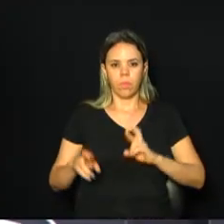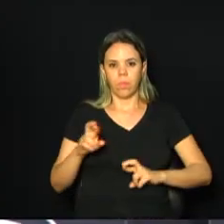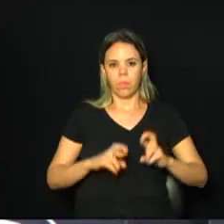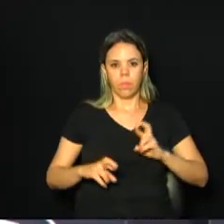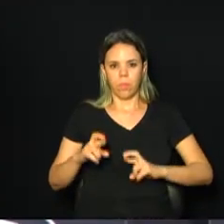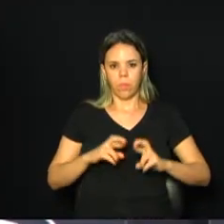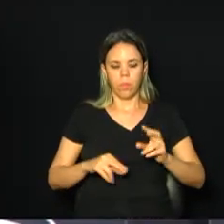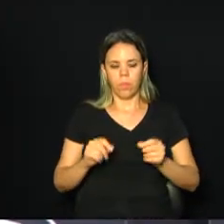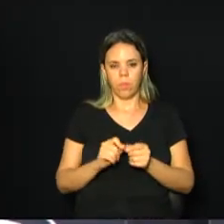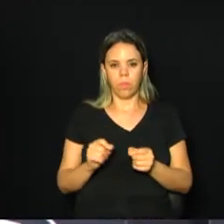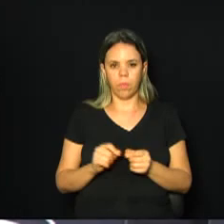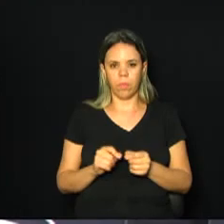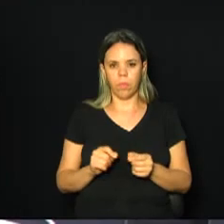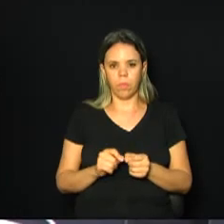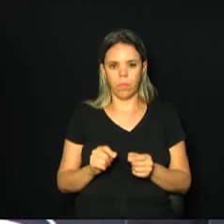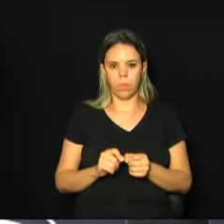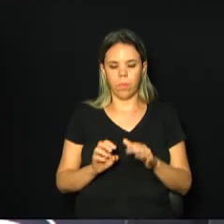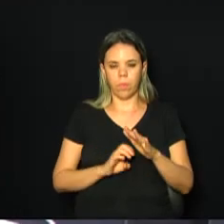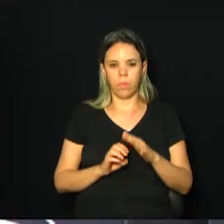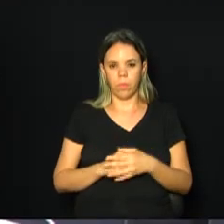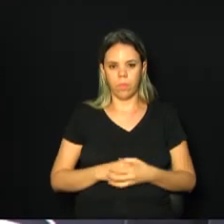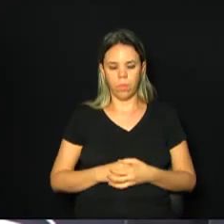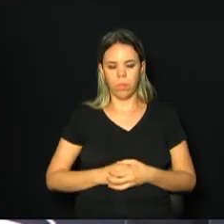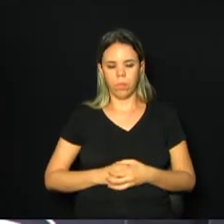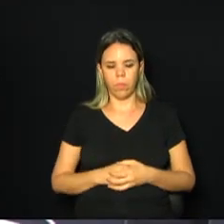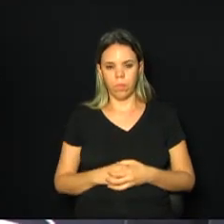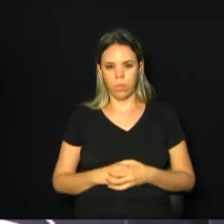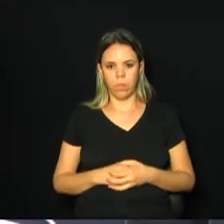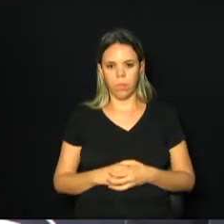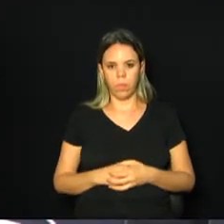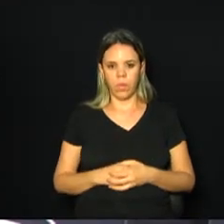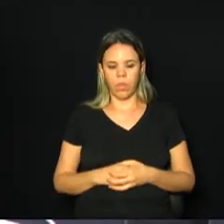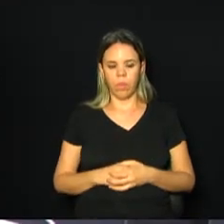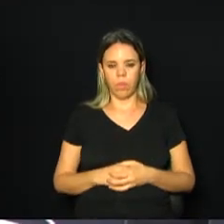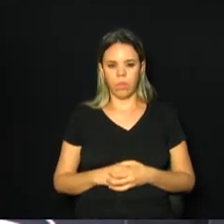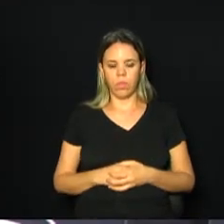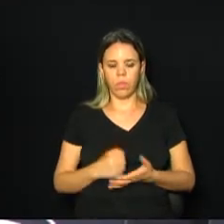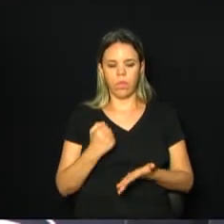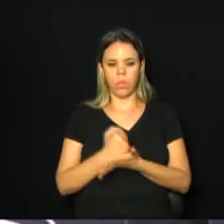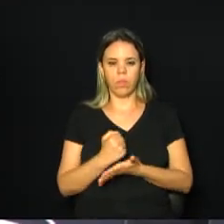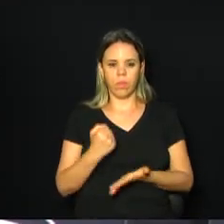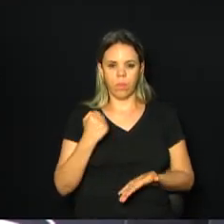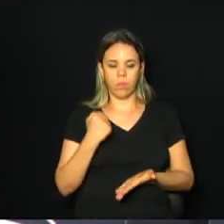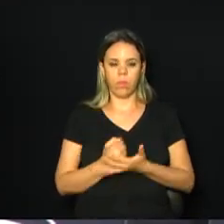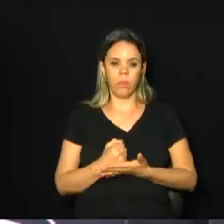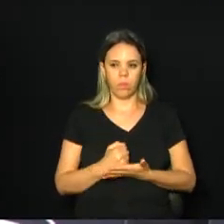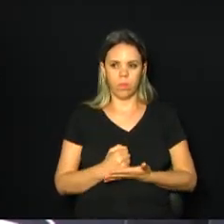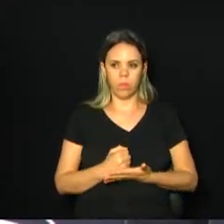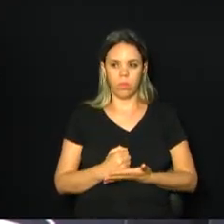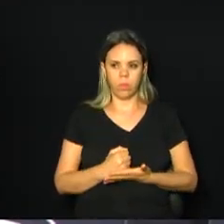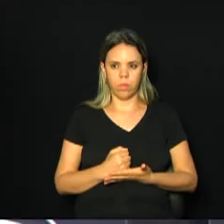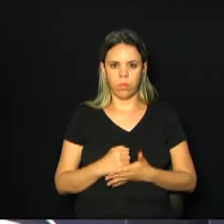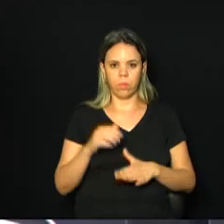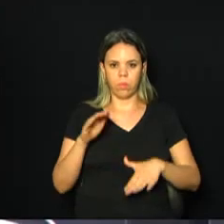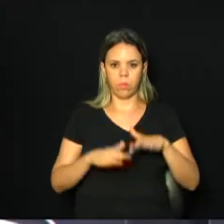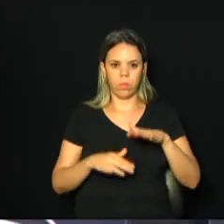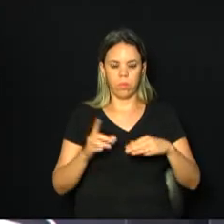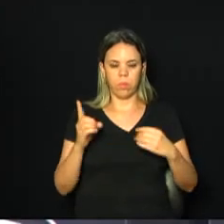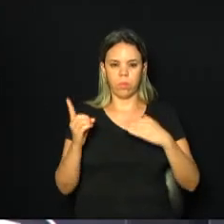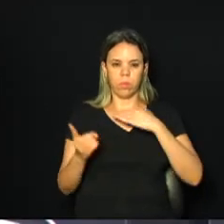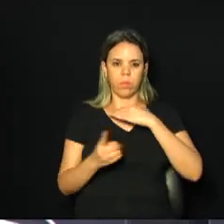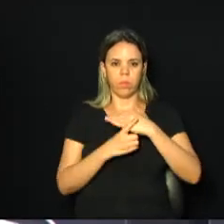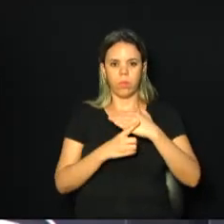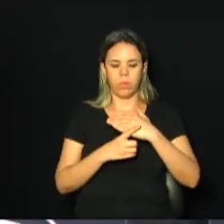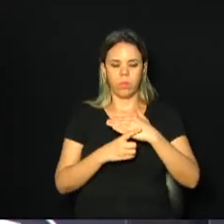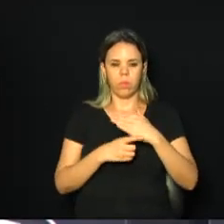gente faz nas empresas. Quando a gente faz a contratação de um determinado serviço que